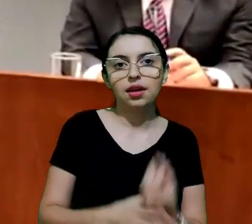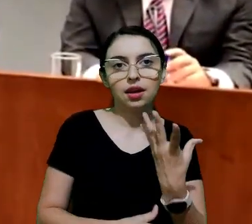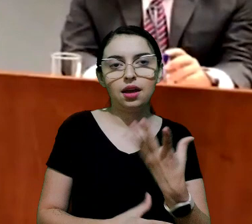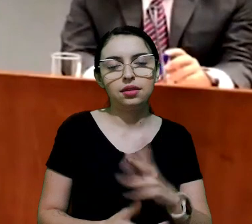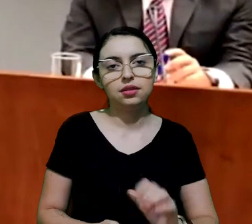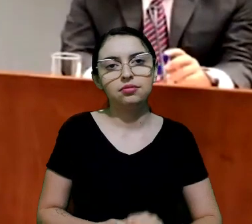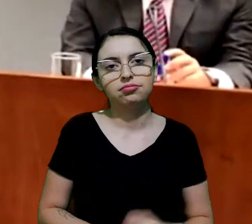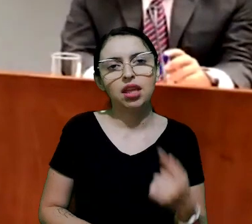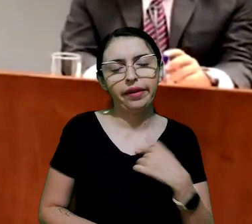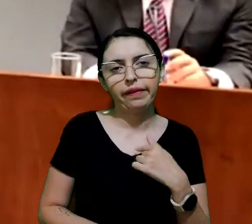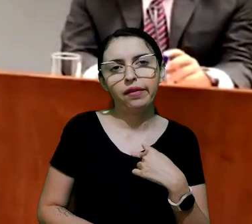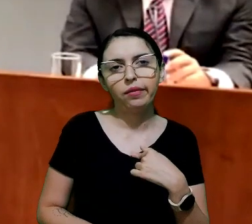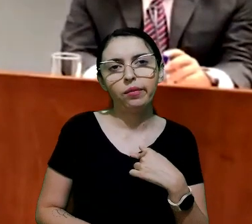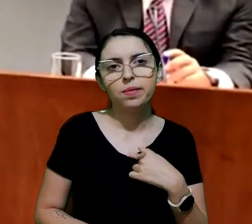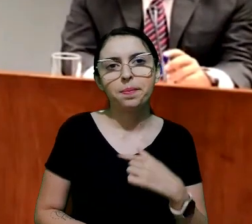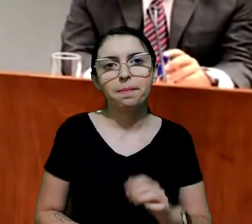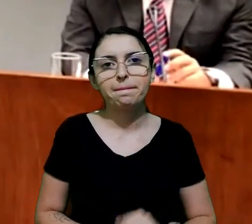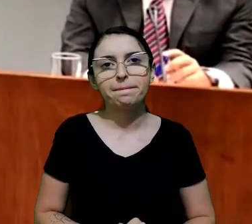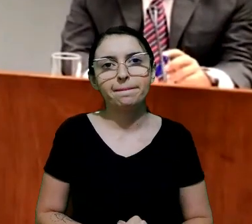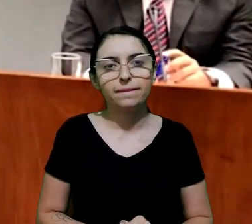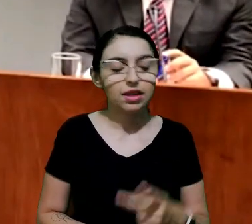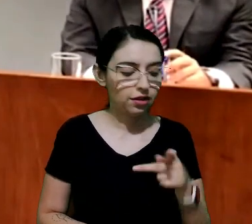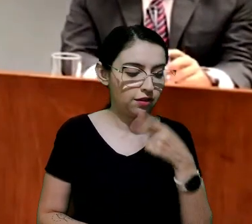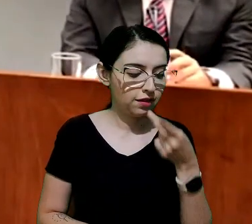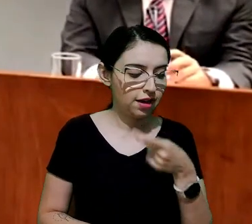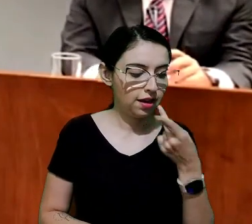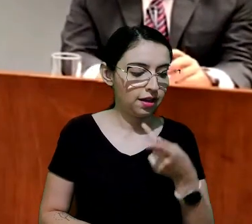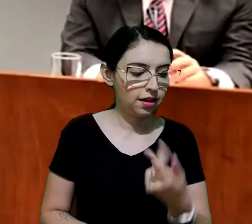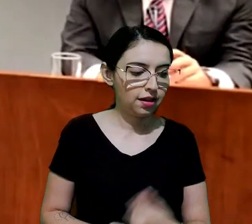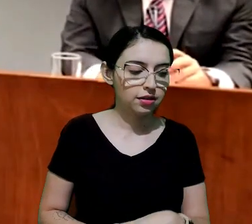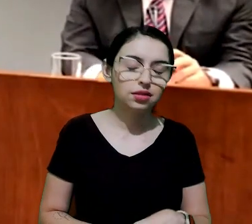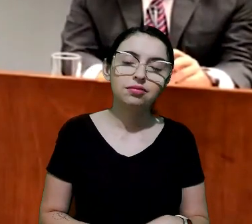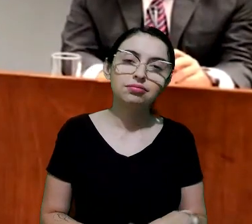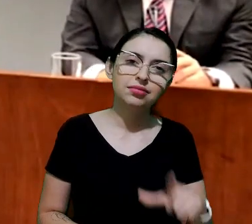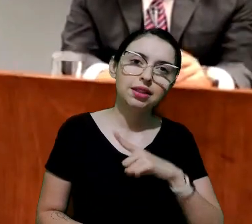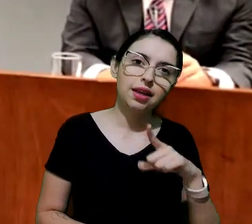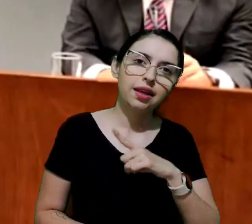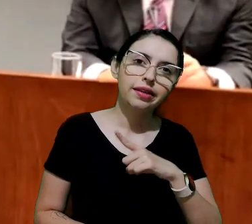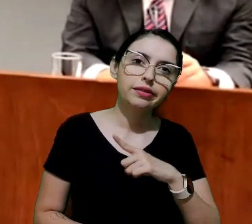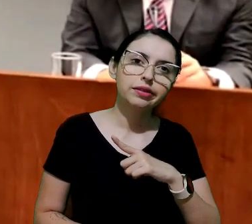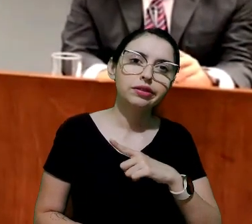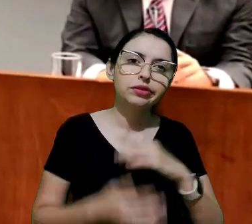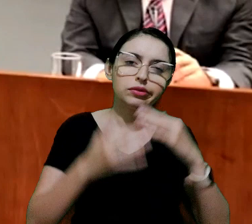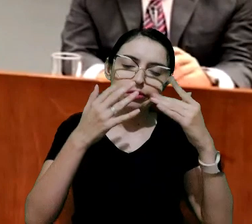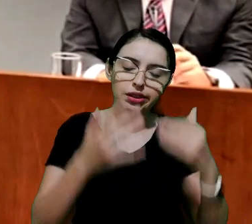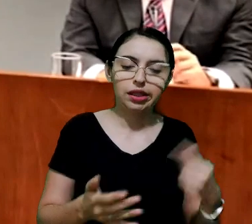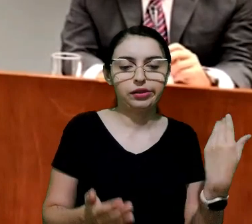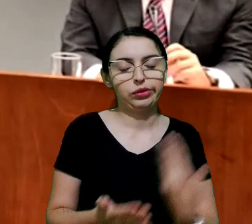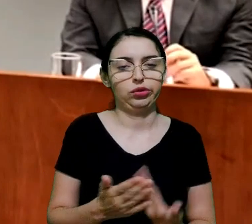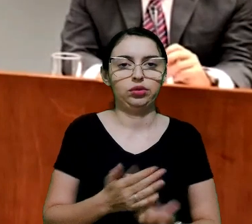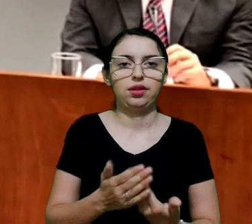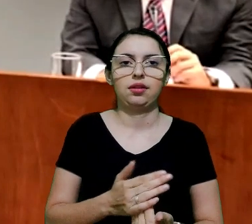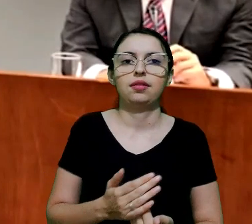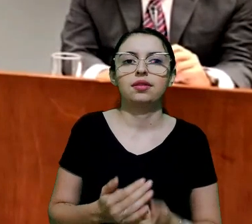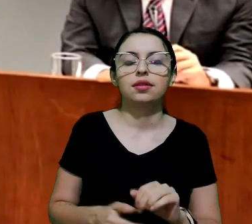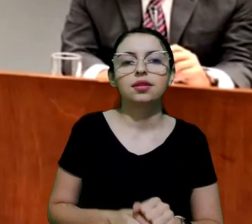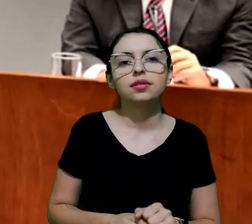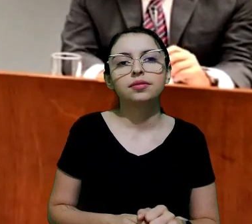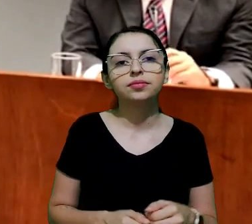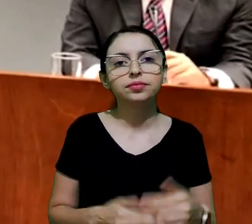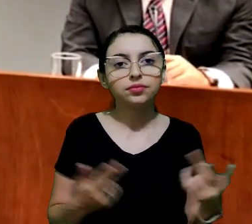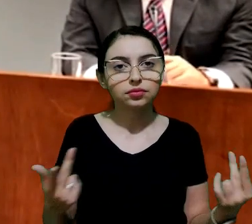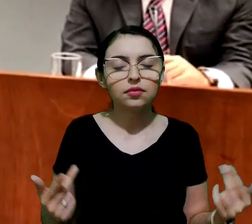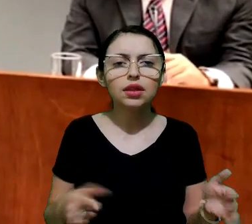Eu aqui estou, como eu falei, tem muita coisa para estudar. Há perguntas,